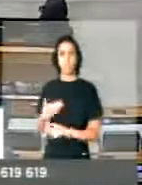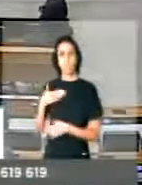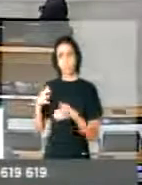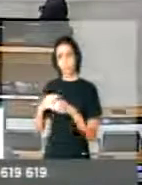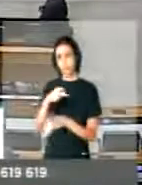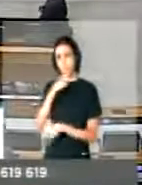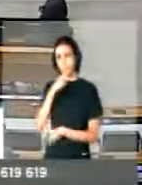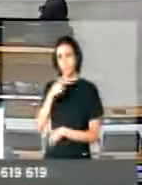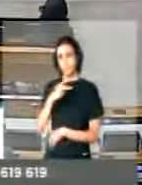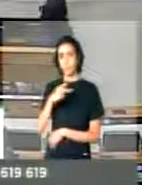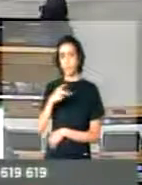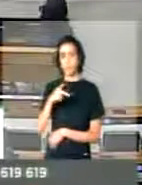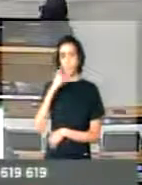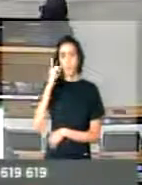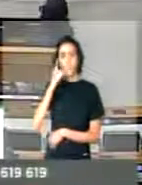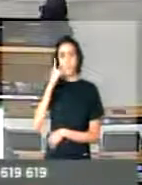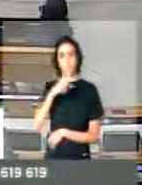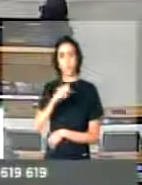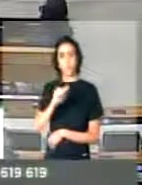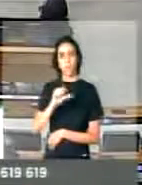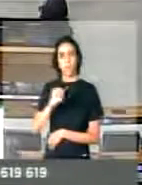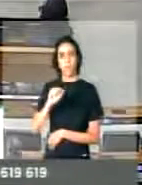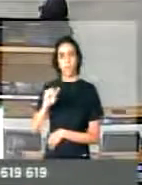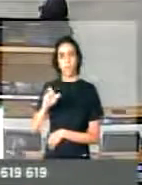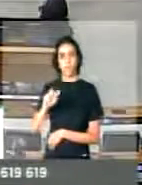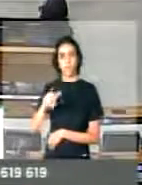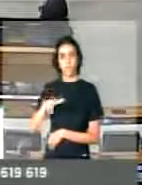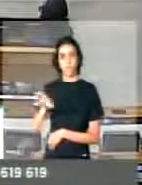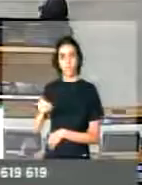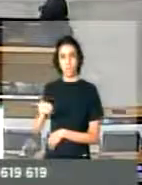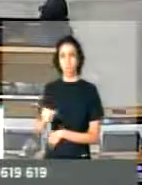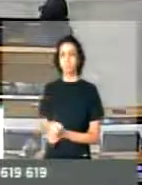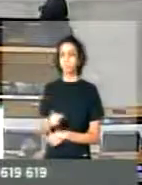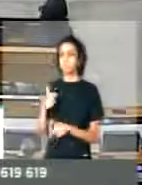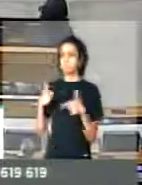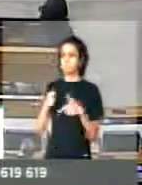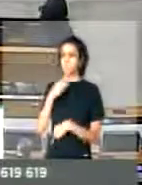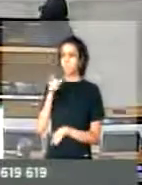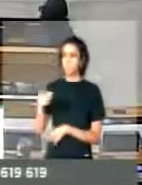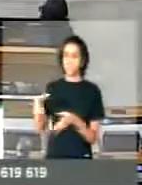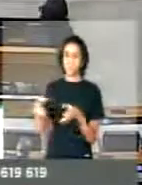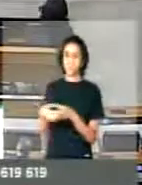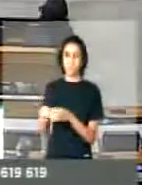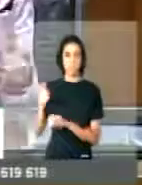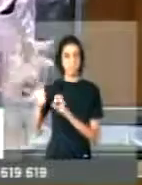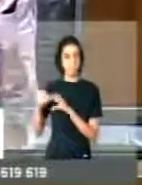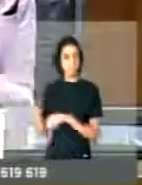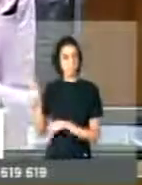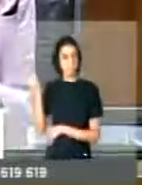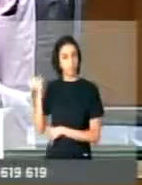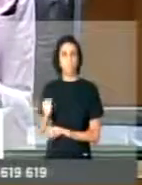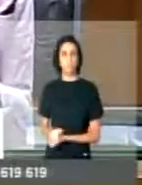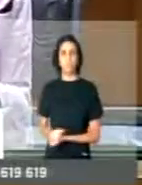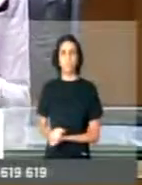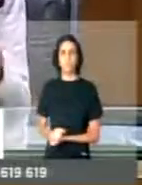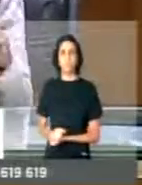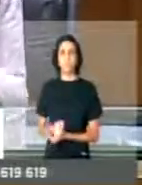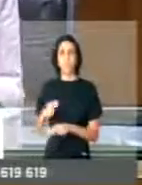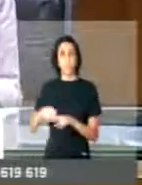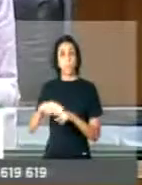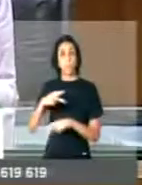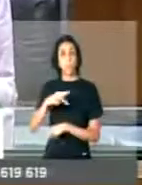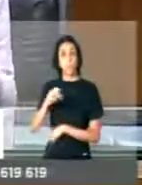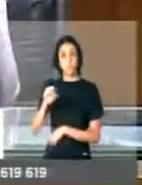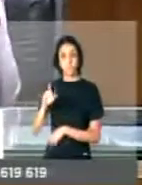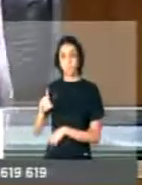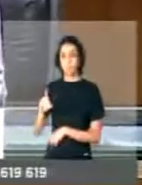deputado Passarinho, que conduziu tão bem os trabalhos nessa importante comissão, fazendo o nosso PSD cada